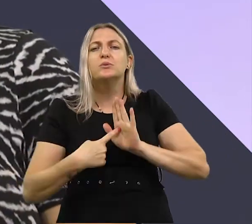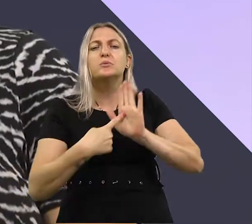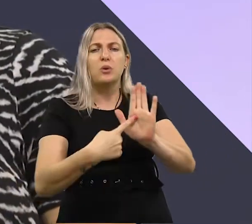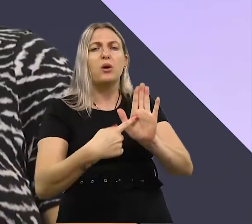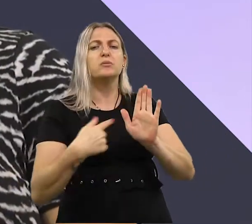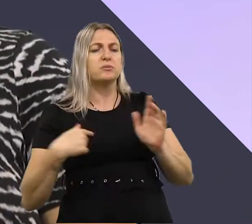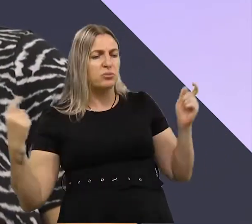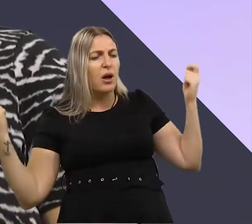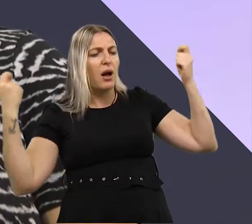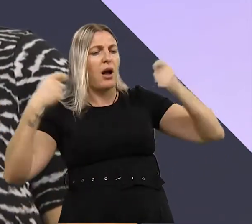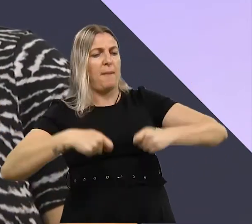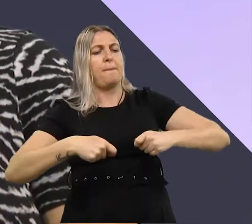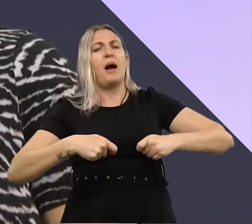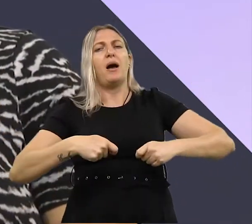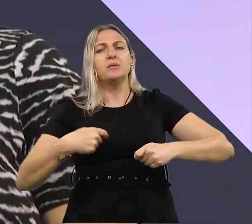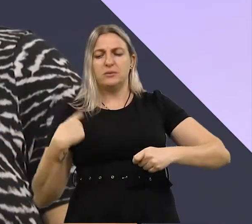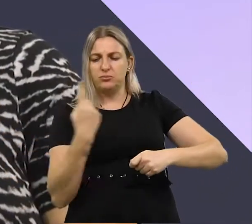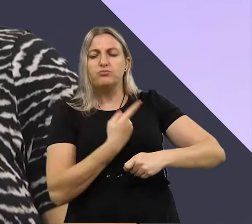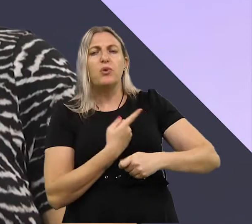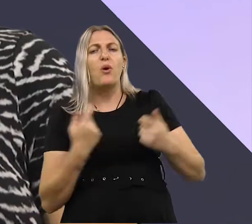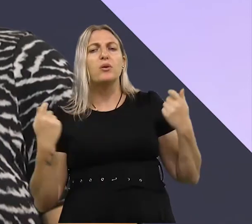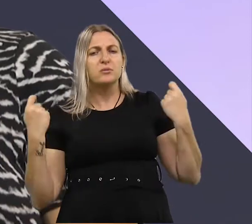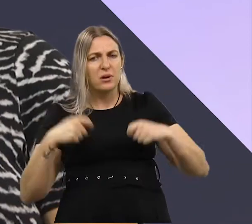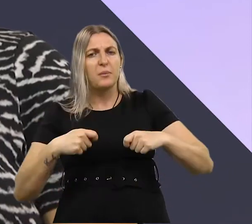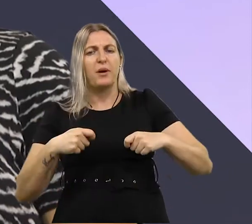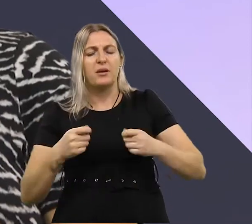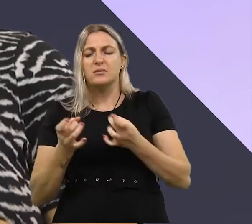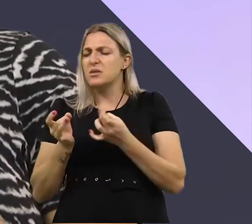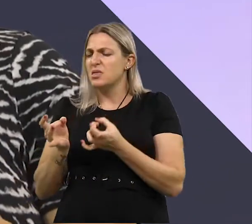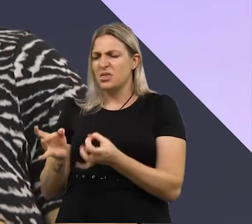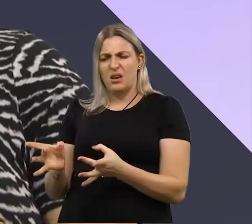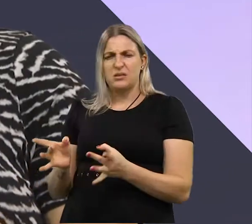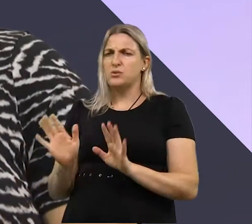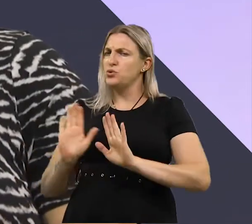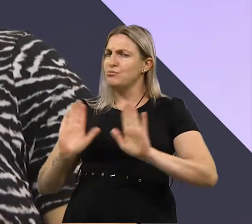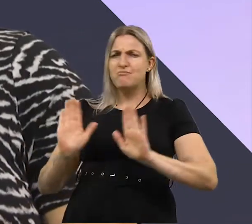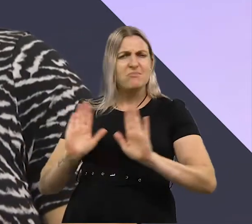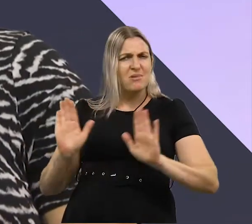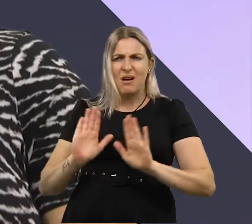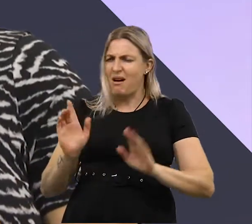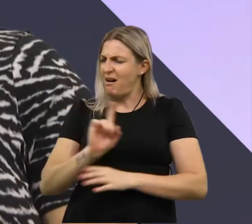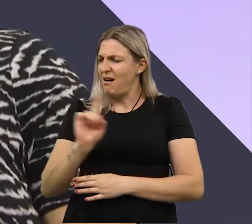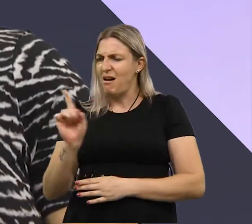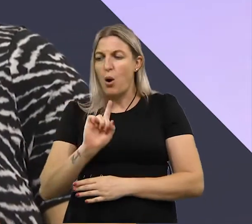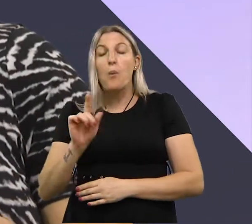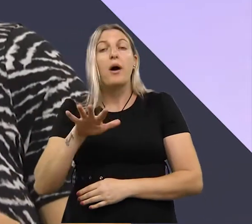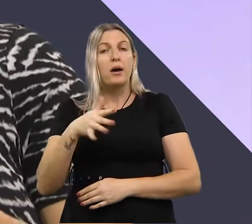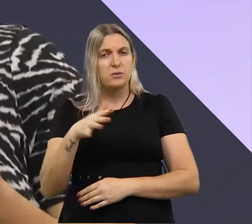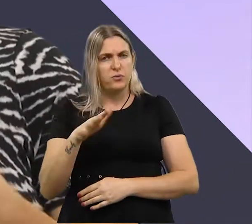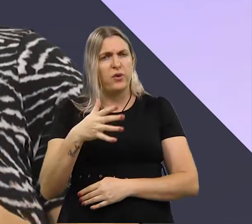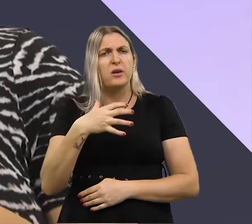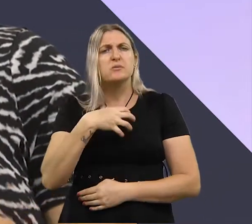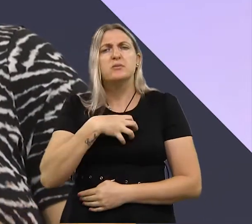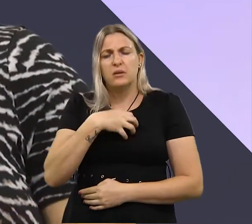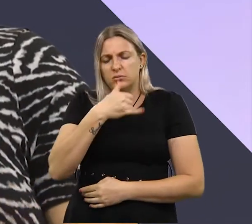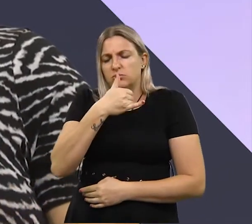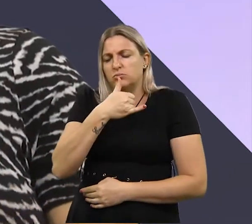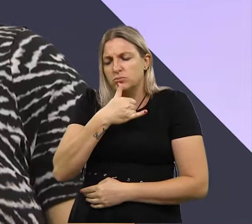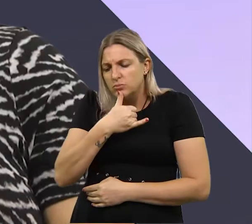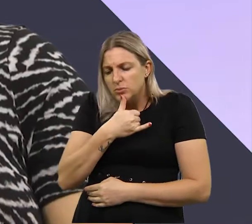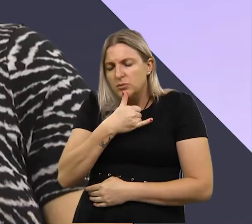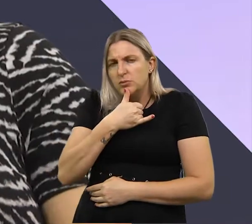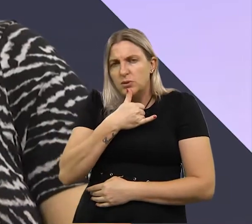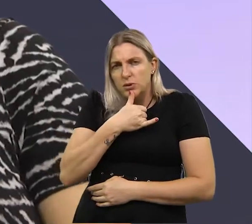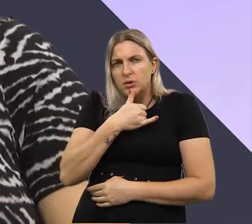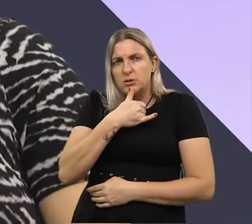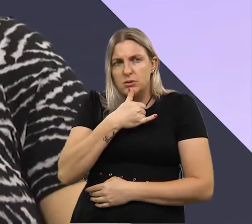nós somos capazes. Então, desistir não. Às vezes a gente se abala, sim, é normal. Não tanto por mim,